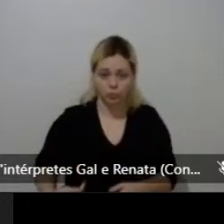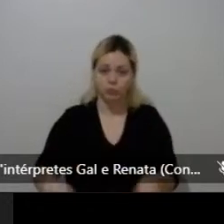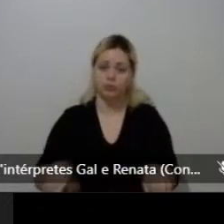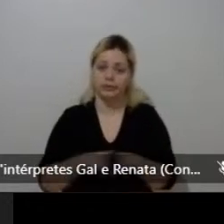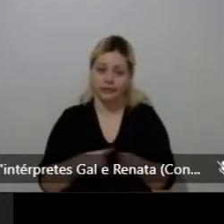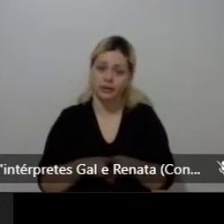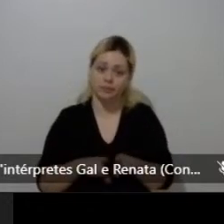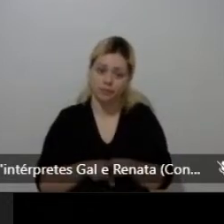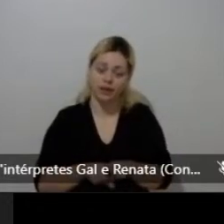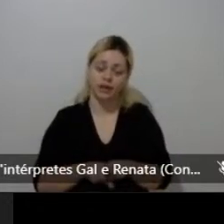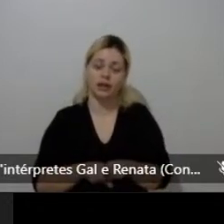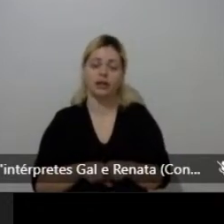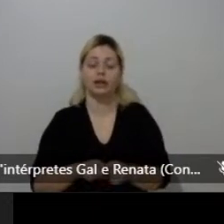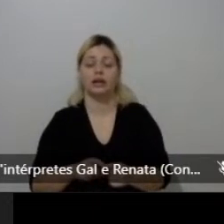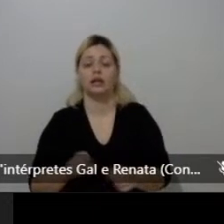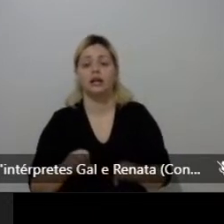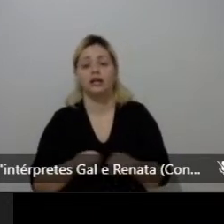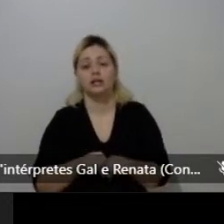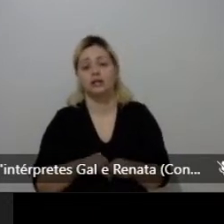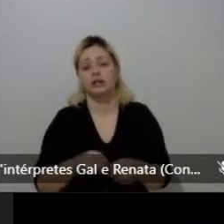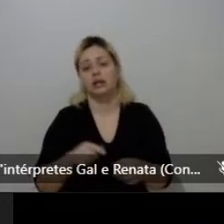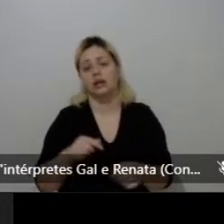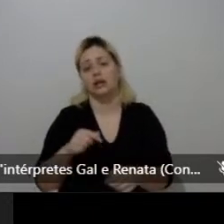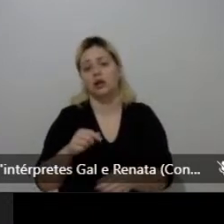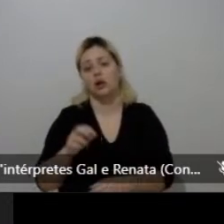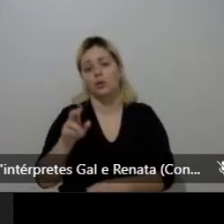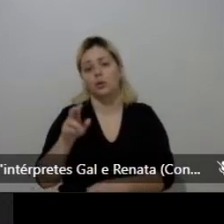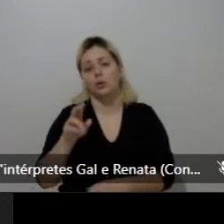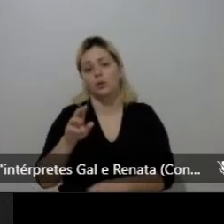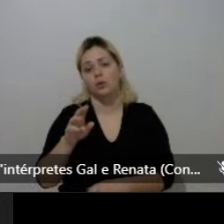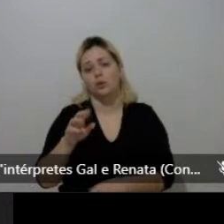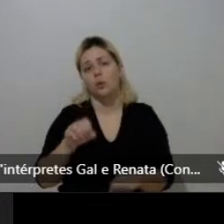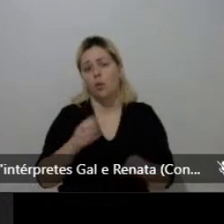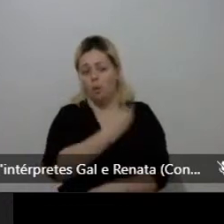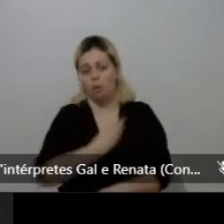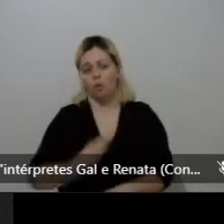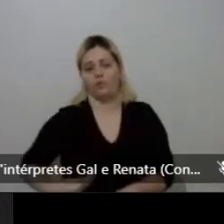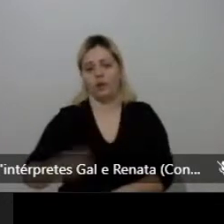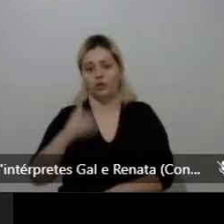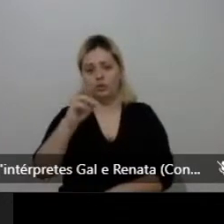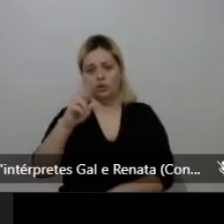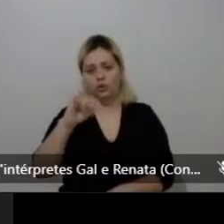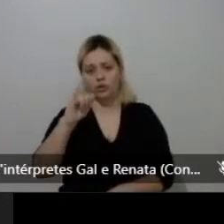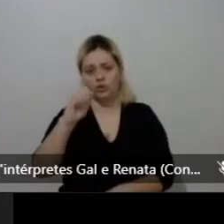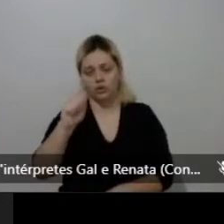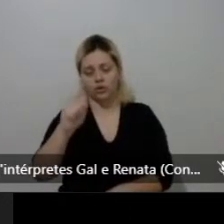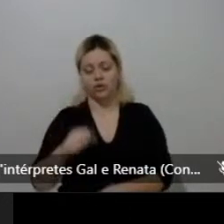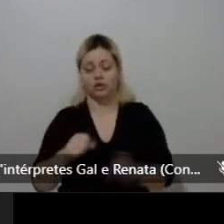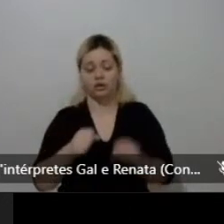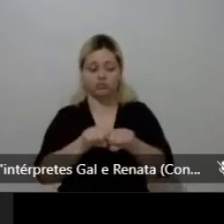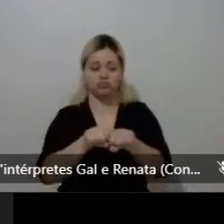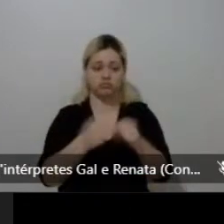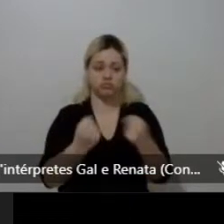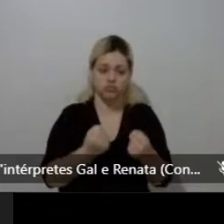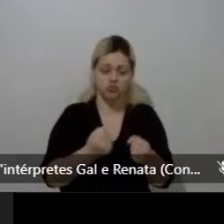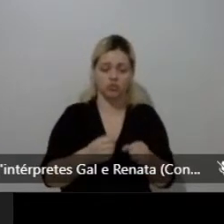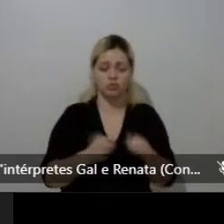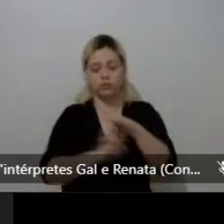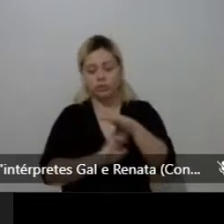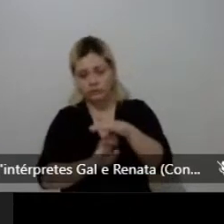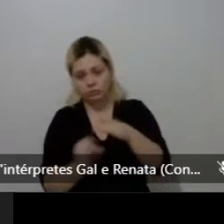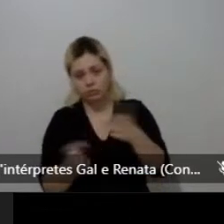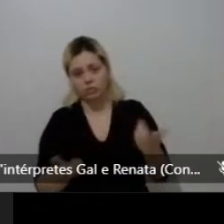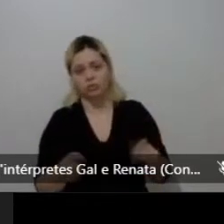que foram recentemente extintas aí pelo governo Dória. Então, não se trata só do governo federal, mas sim